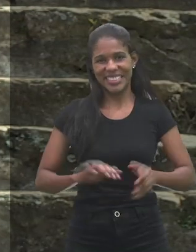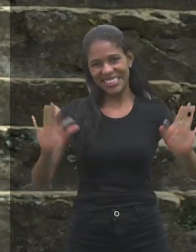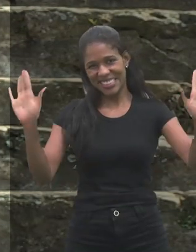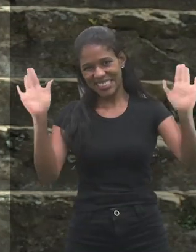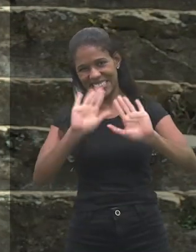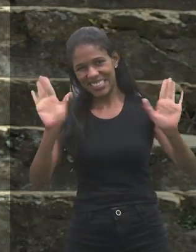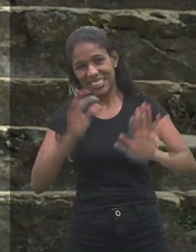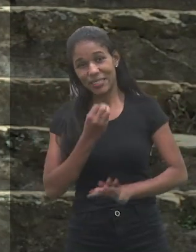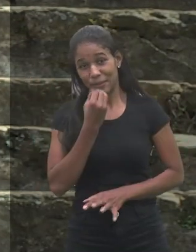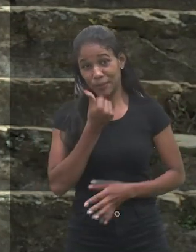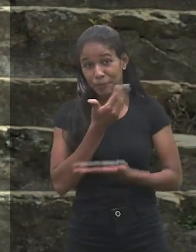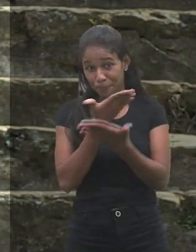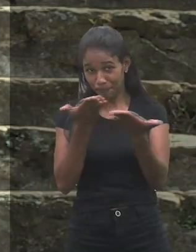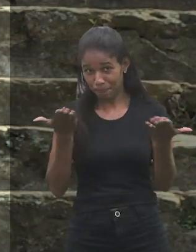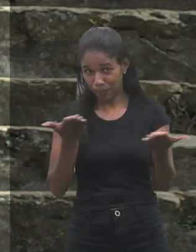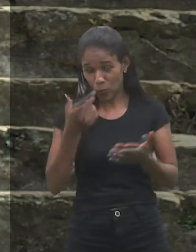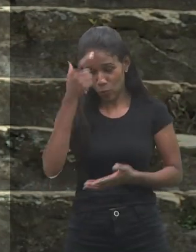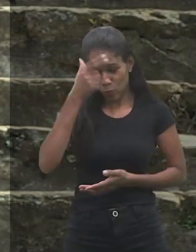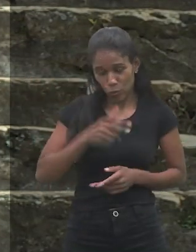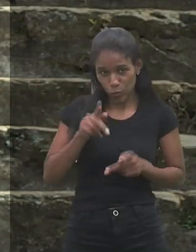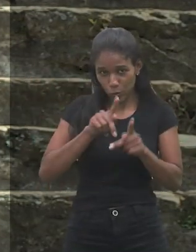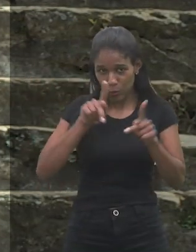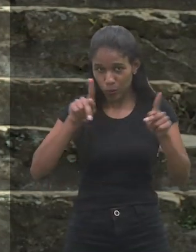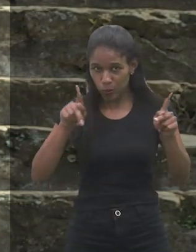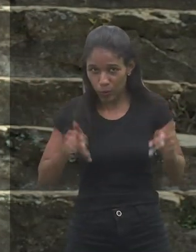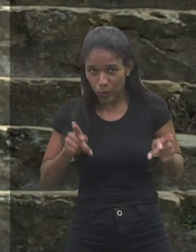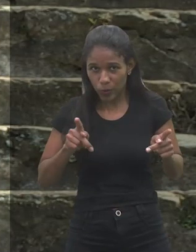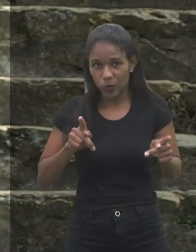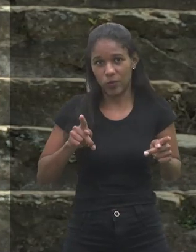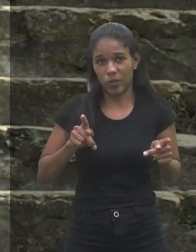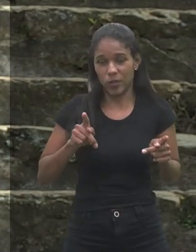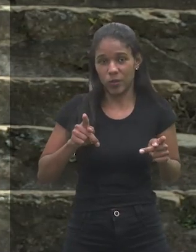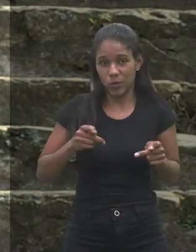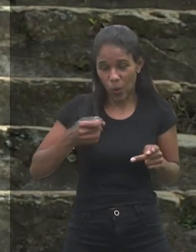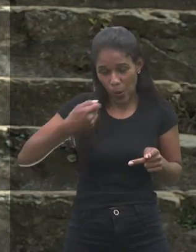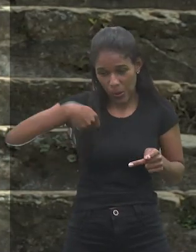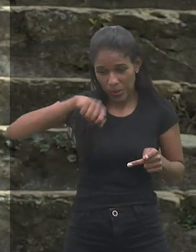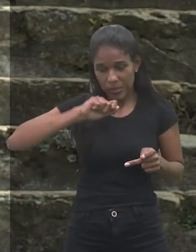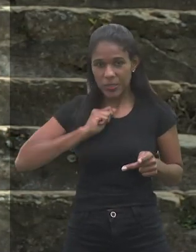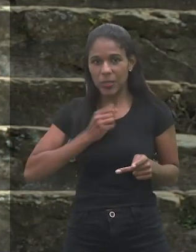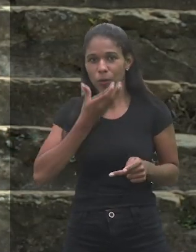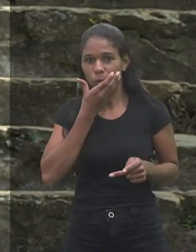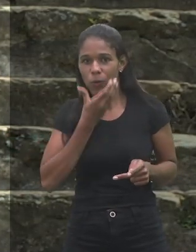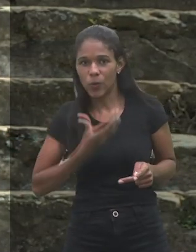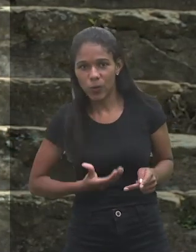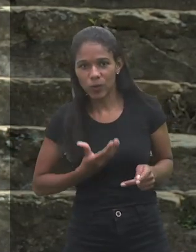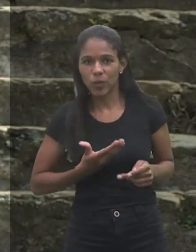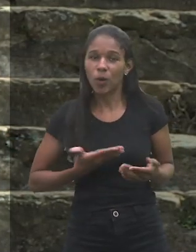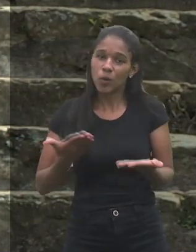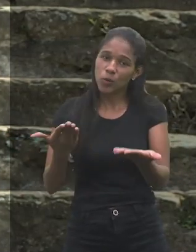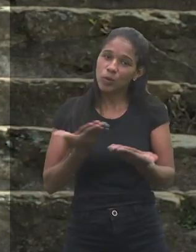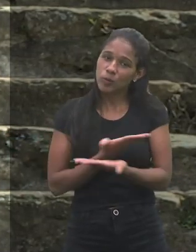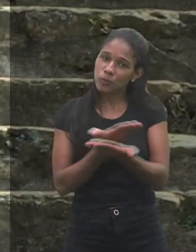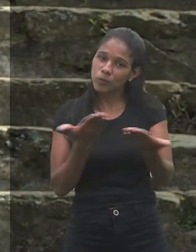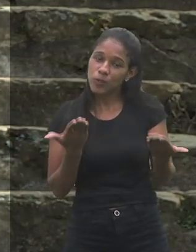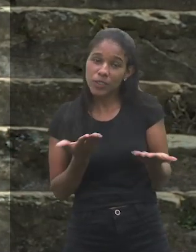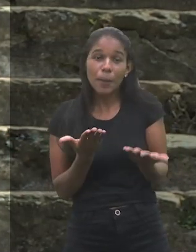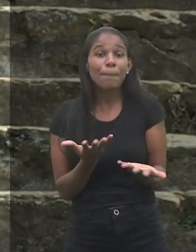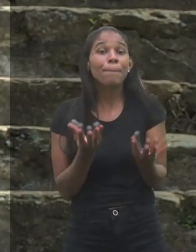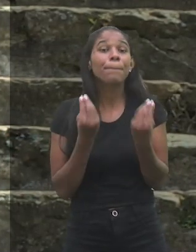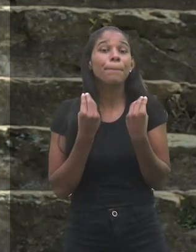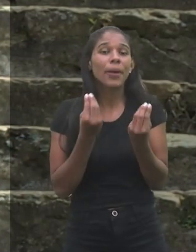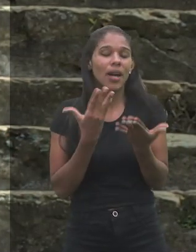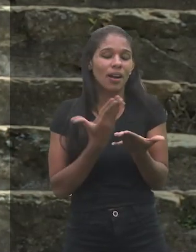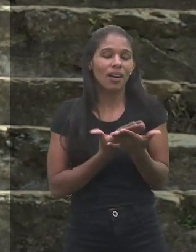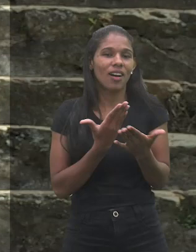Olá, tudo bem? Eu sou o professor Antônio e te convido a participar desta aula de arte. Hoje nós estaremos falando sobre